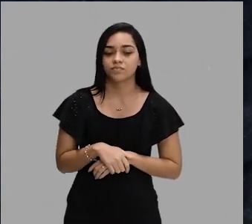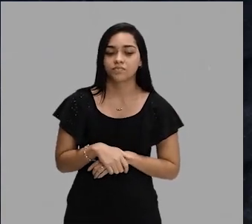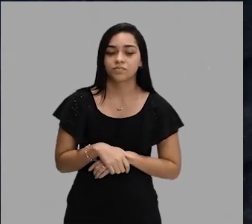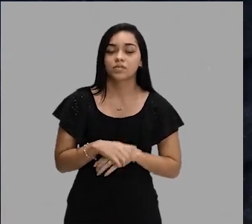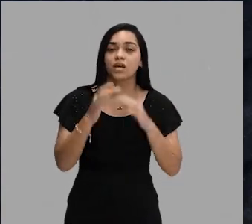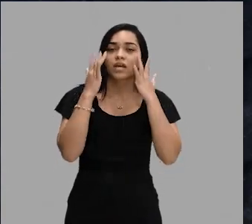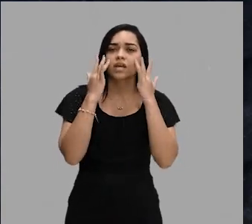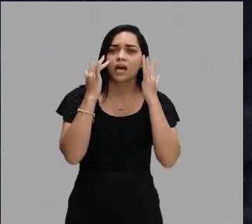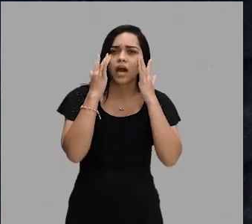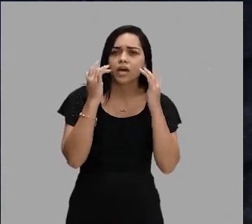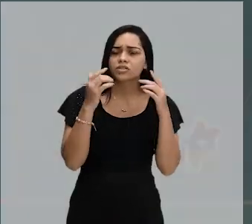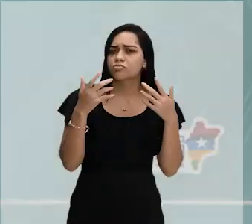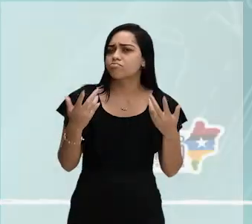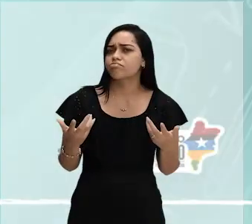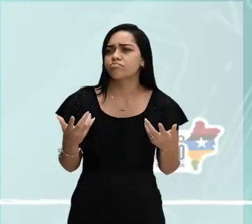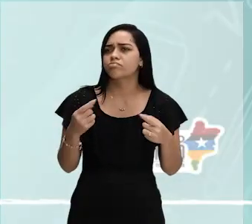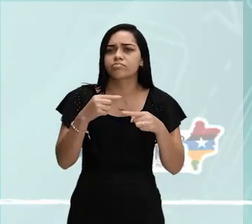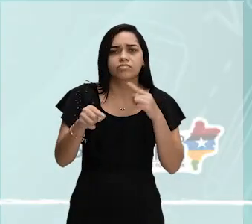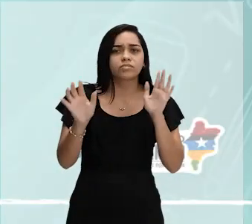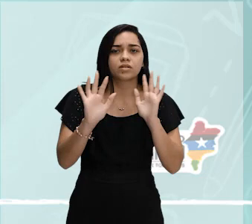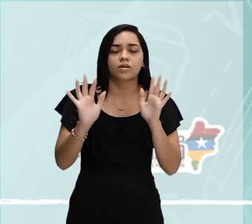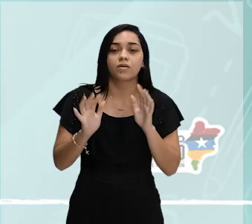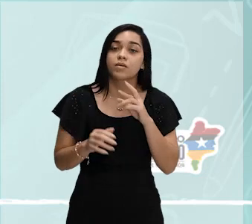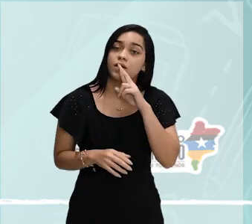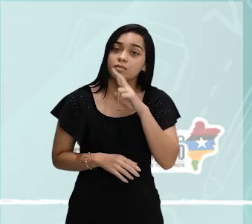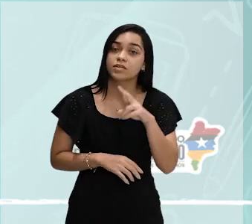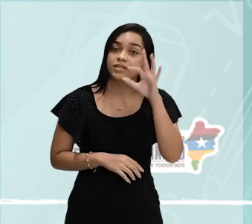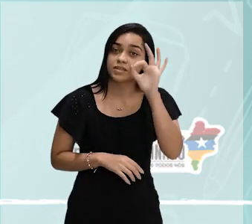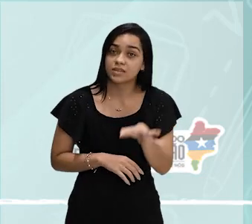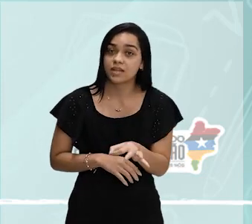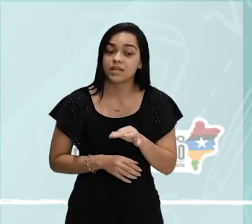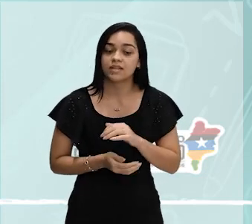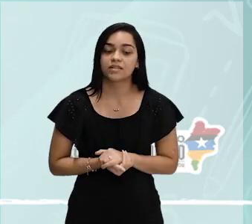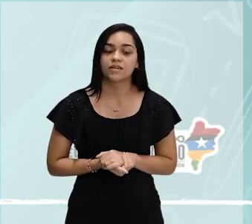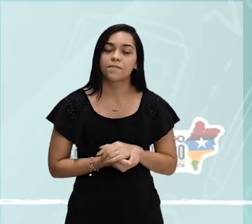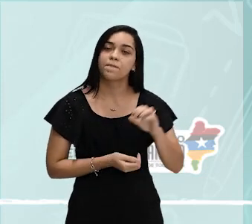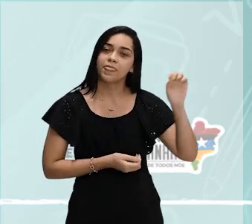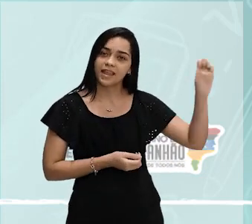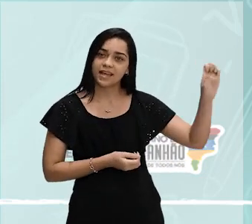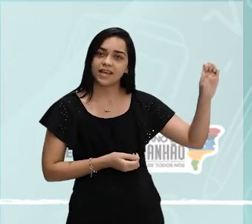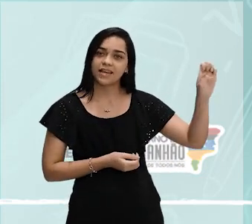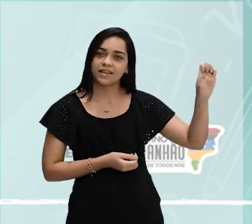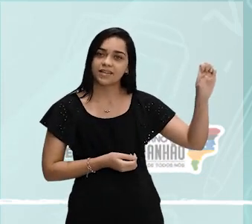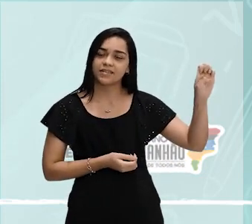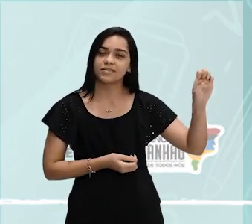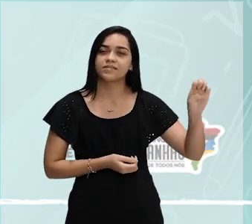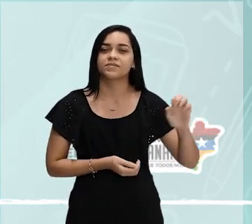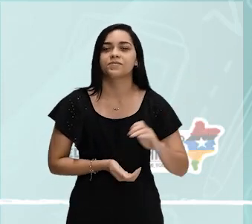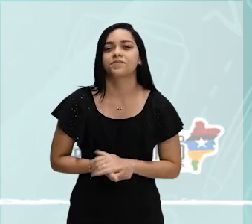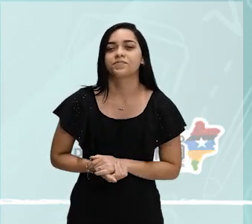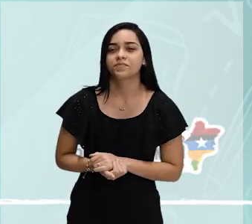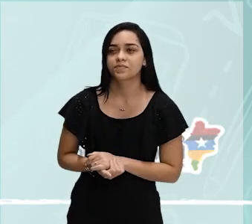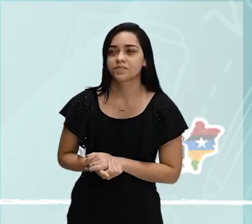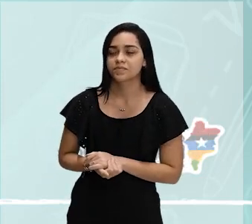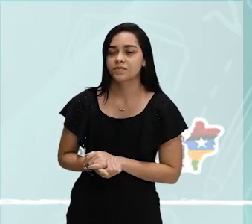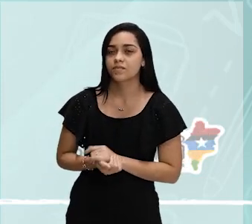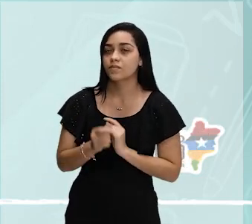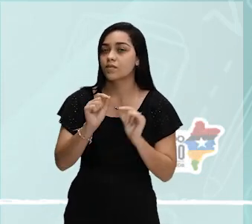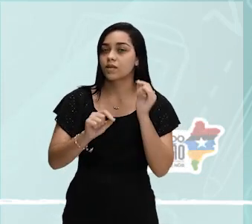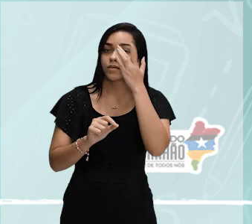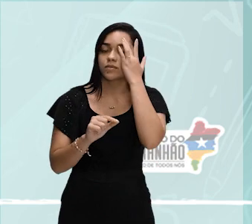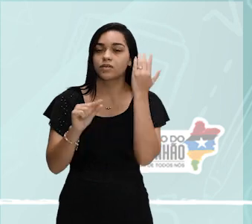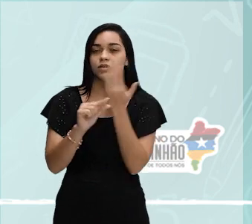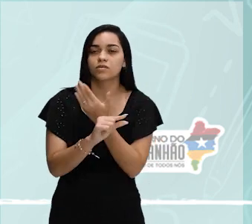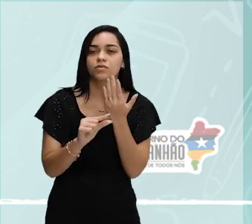a arte pela arte também não. Não falamos disso. Resposta certa, mal do século, ultrarromantismo. São aqueles